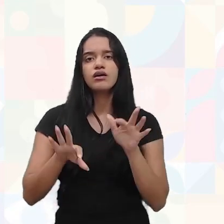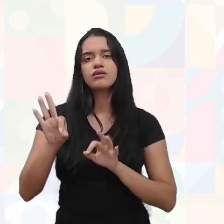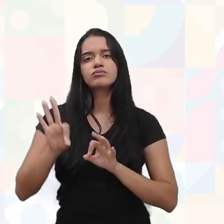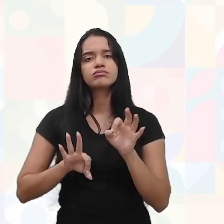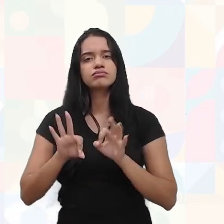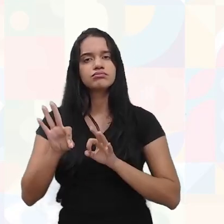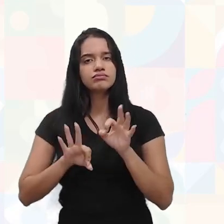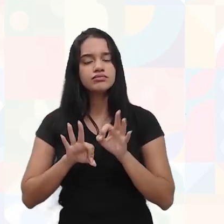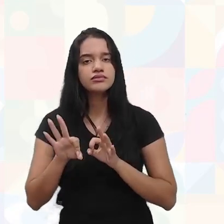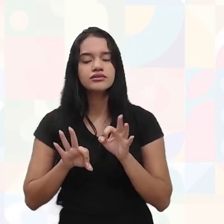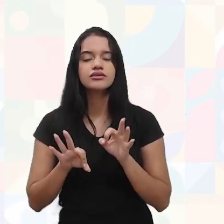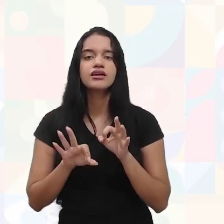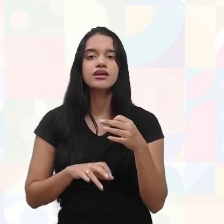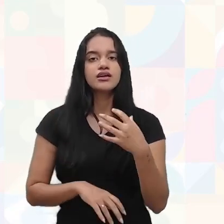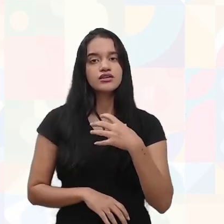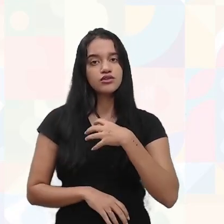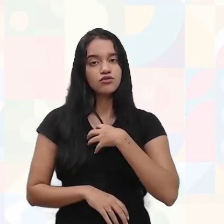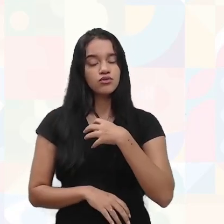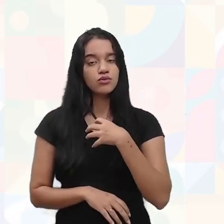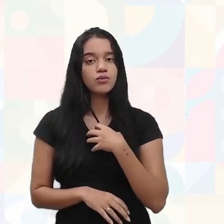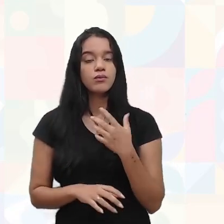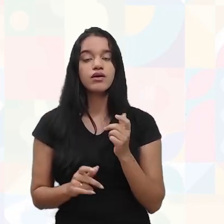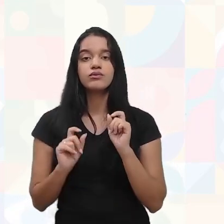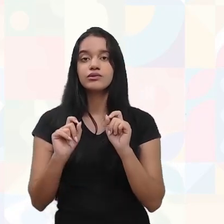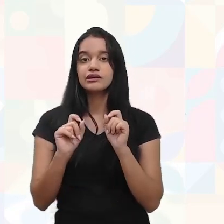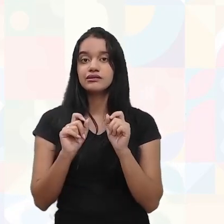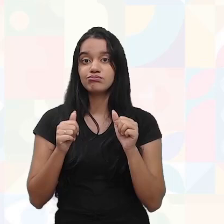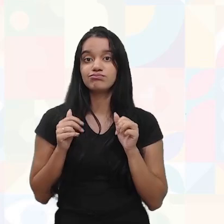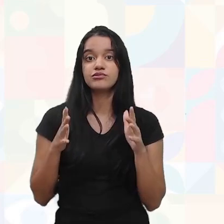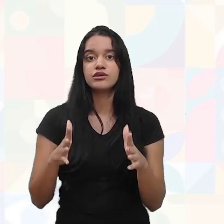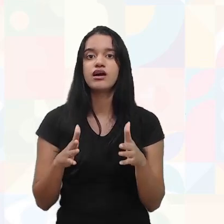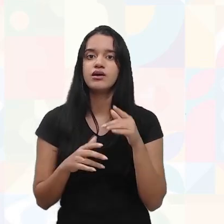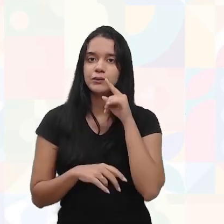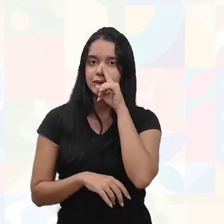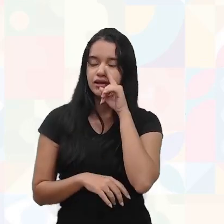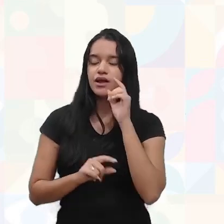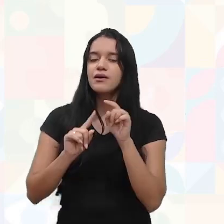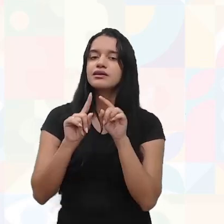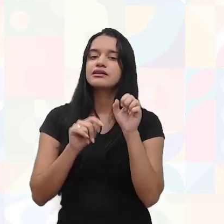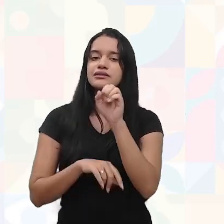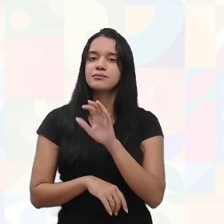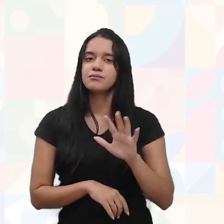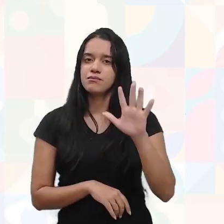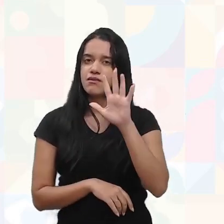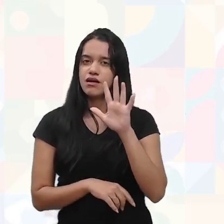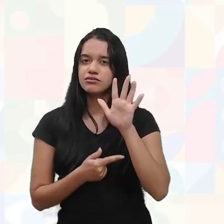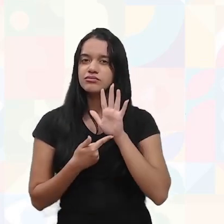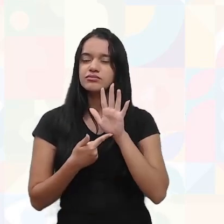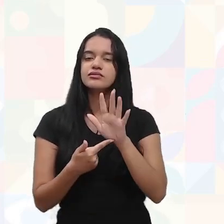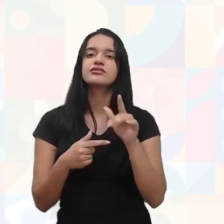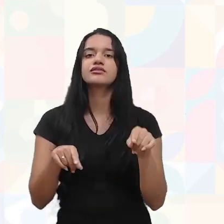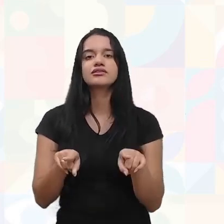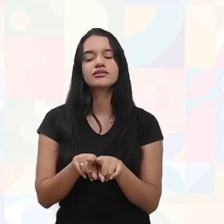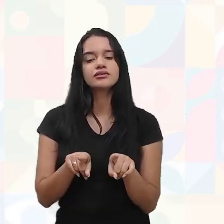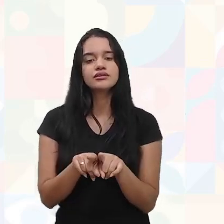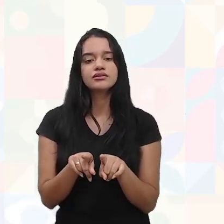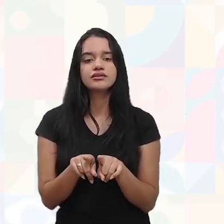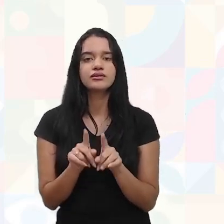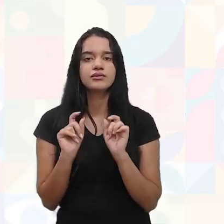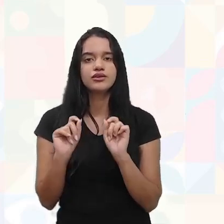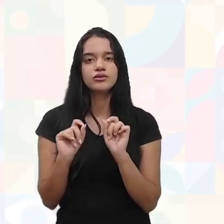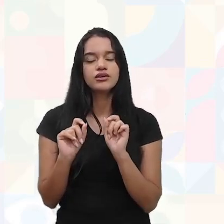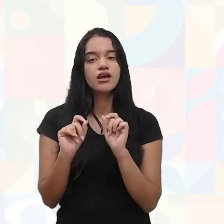de tarefas de forma a eliminar a exposição ao risco. Nas imagens aqui a seguir, nós estamos vendo